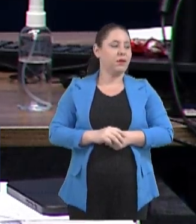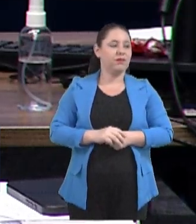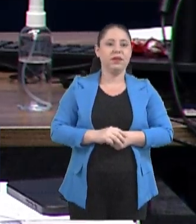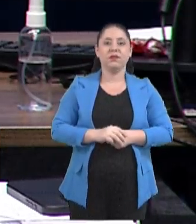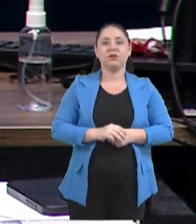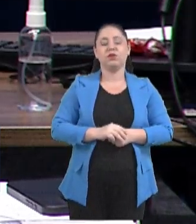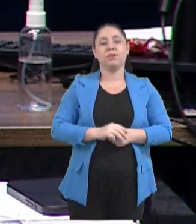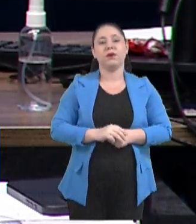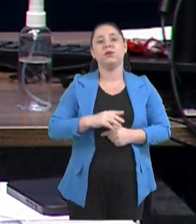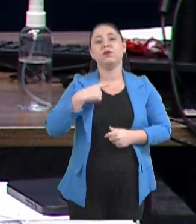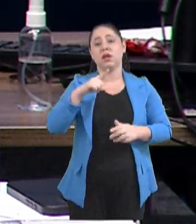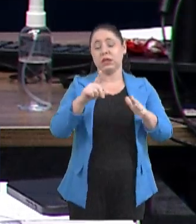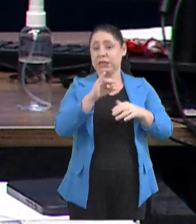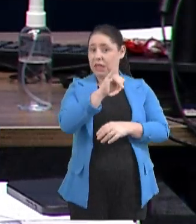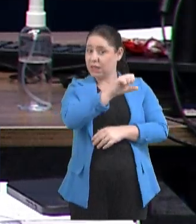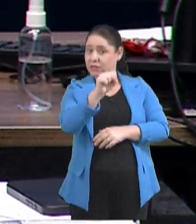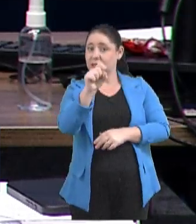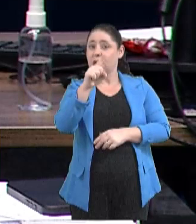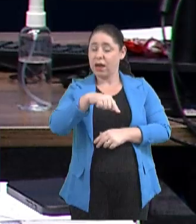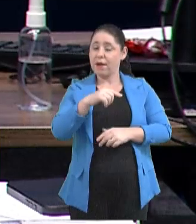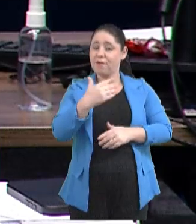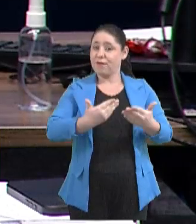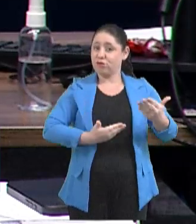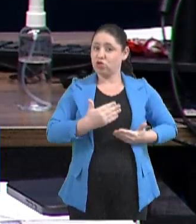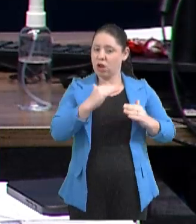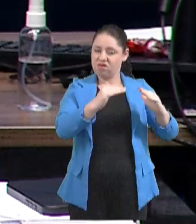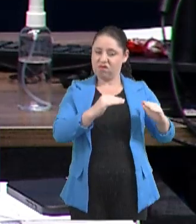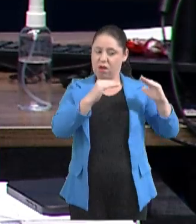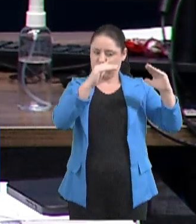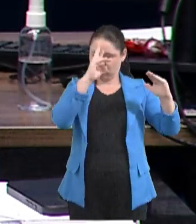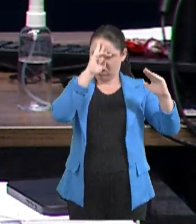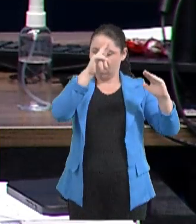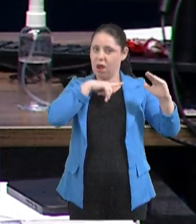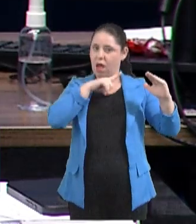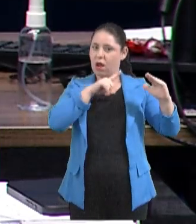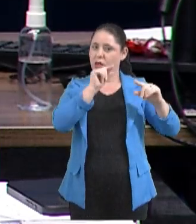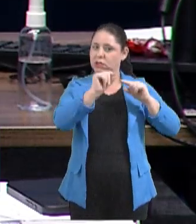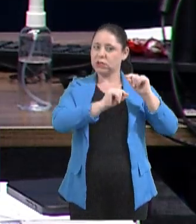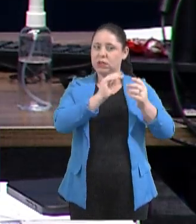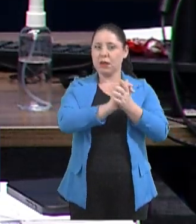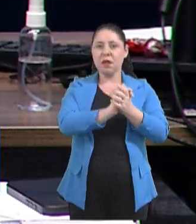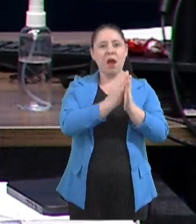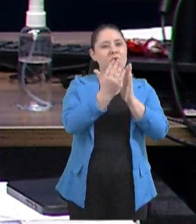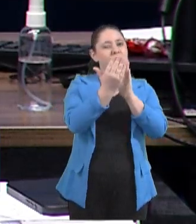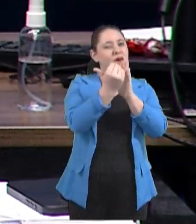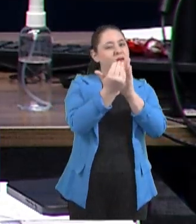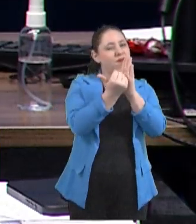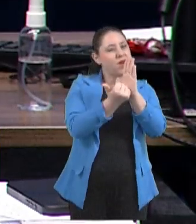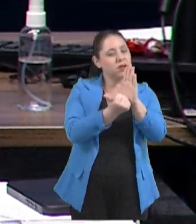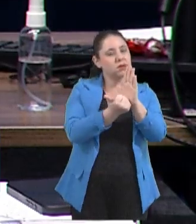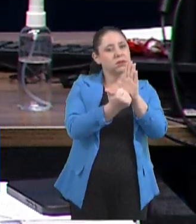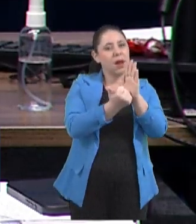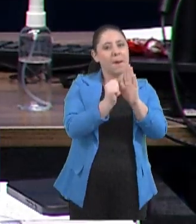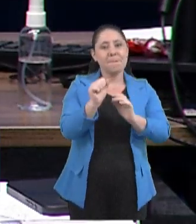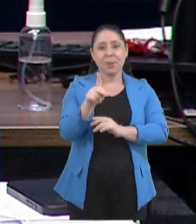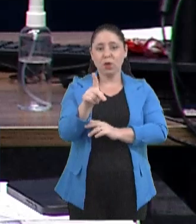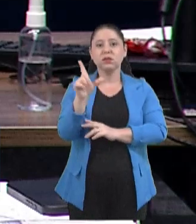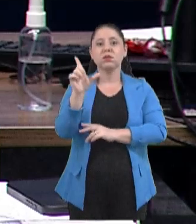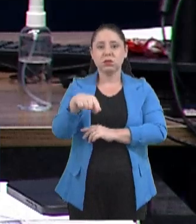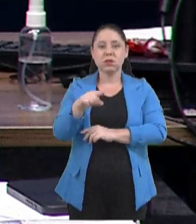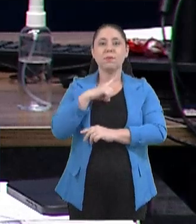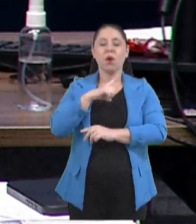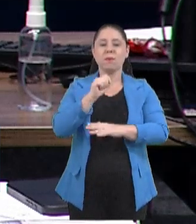escalão ali do INSS, né? Que, a pretexto de descontar do aposentado